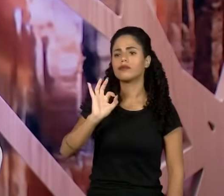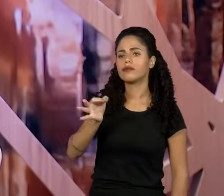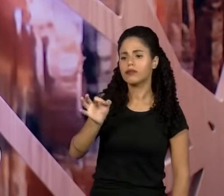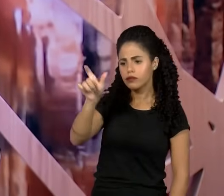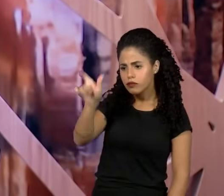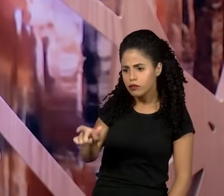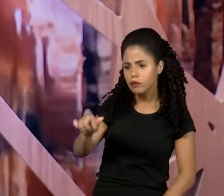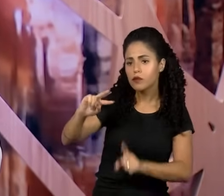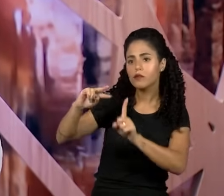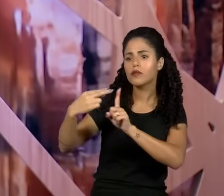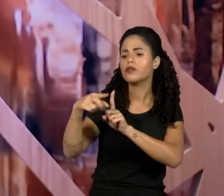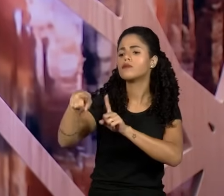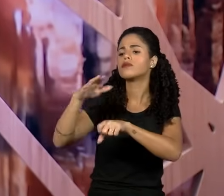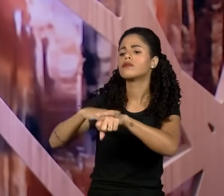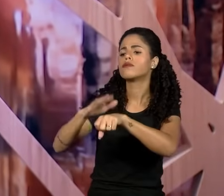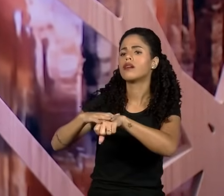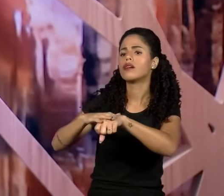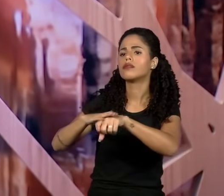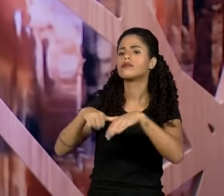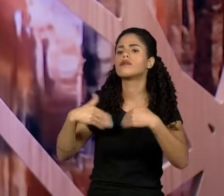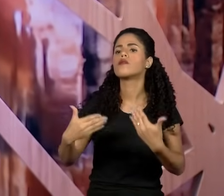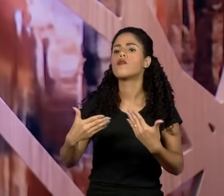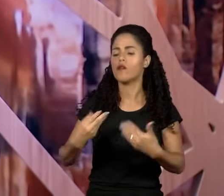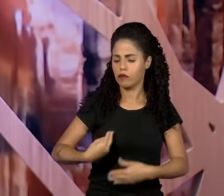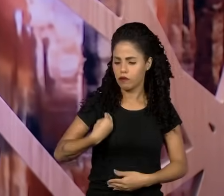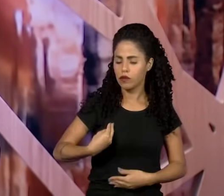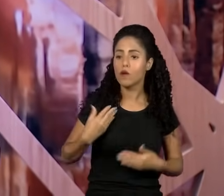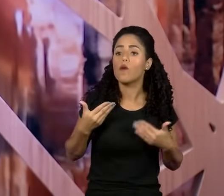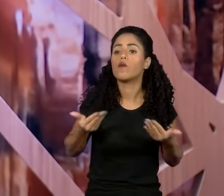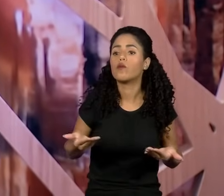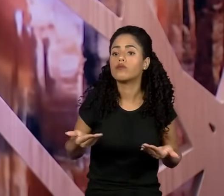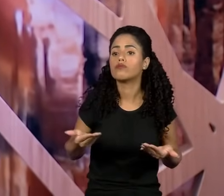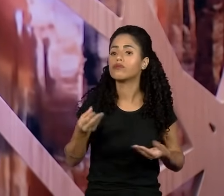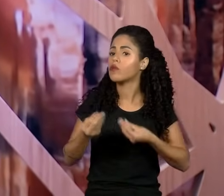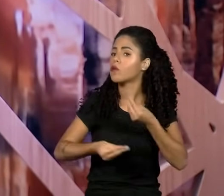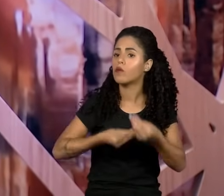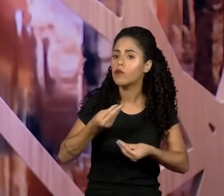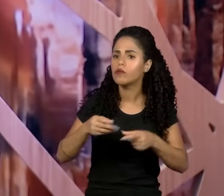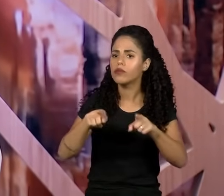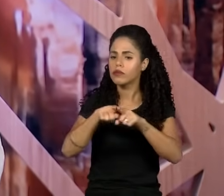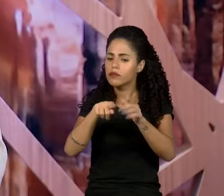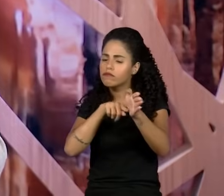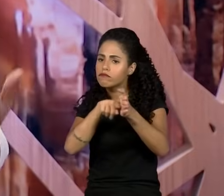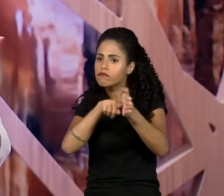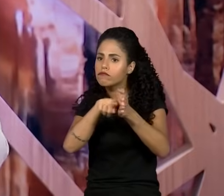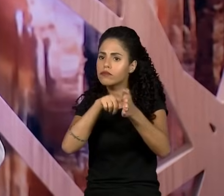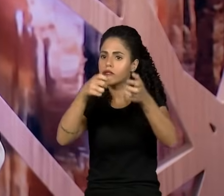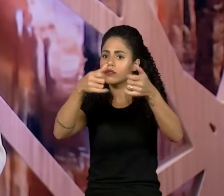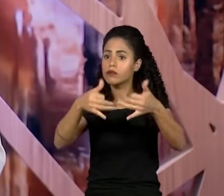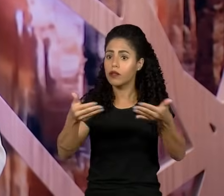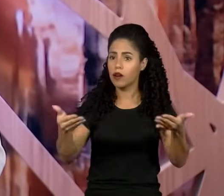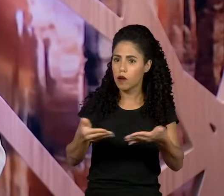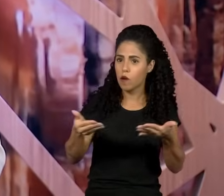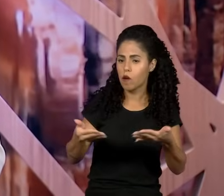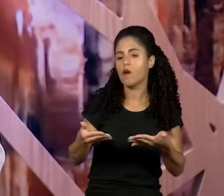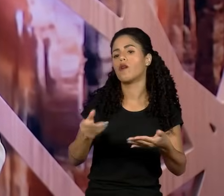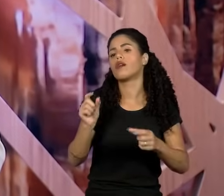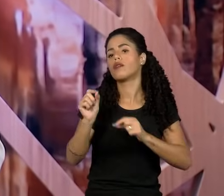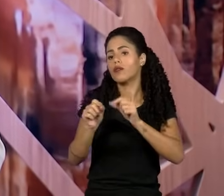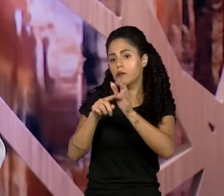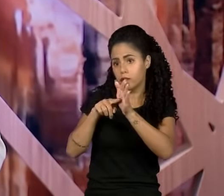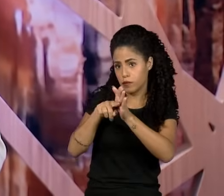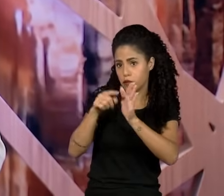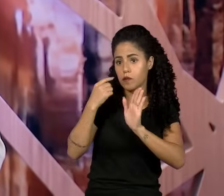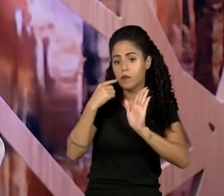gente poder entender em que contexto a gente está. Então, até nessa questão de citar uma pesquisa, recentemente o Nicho 54 lançou uma